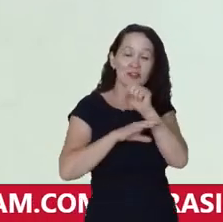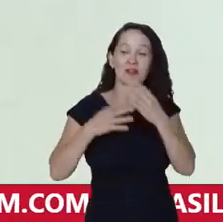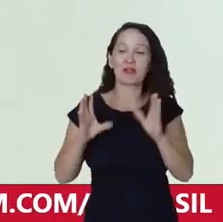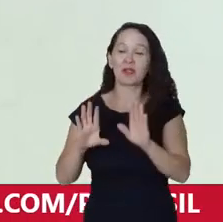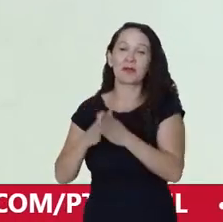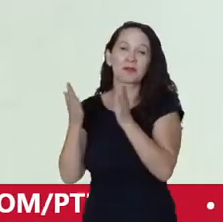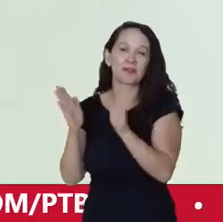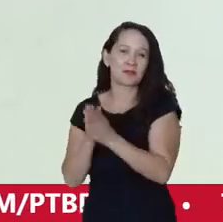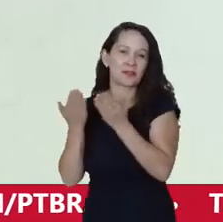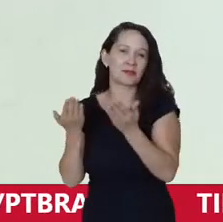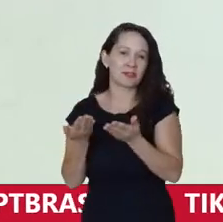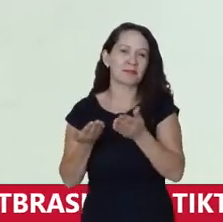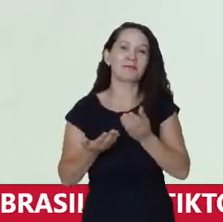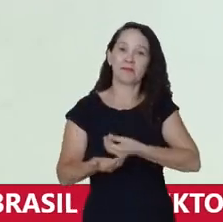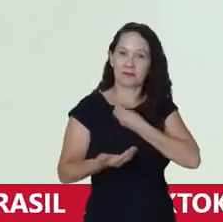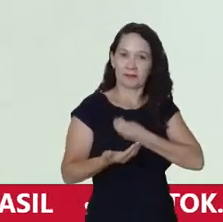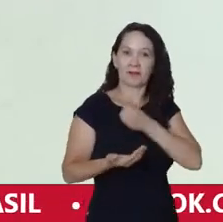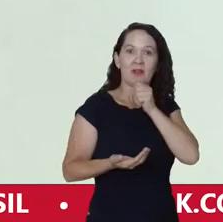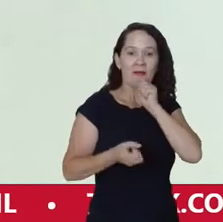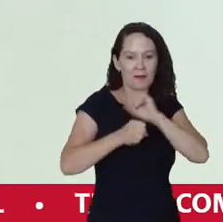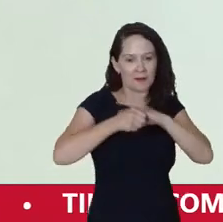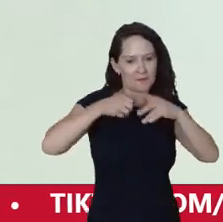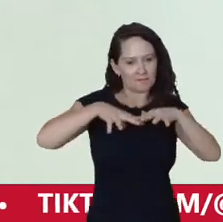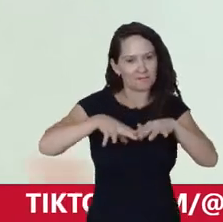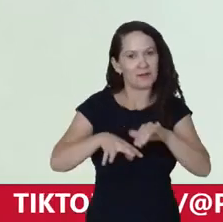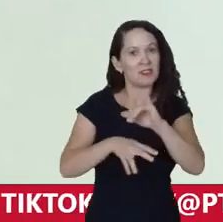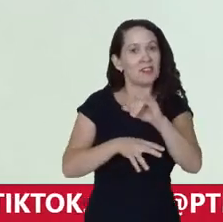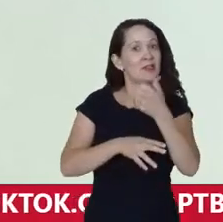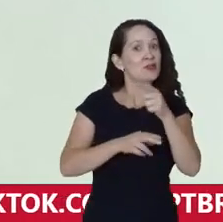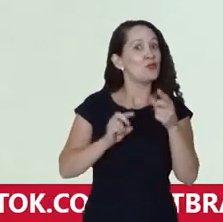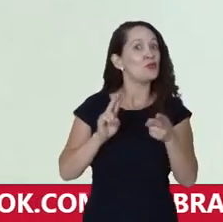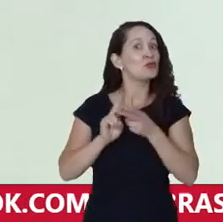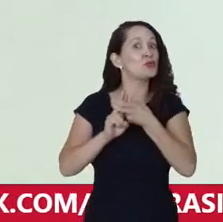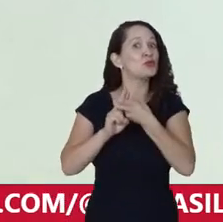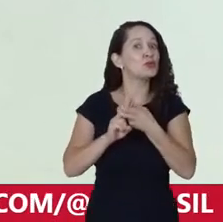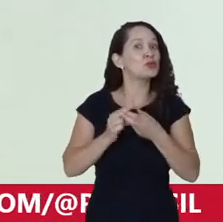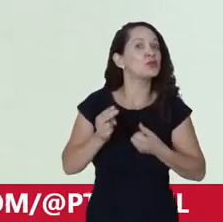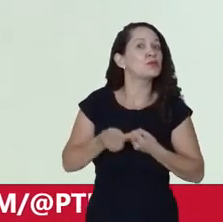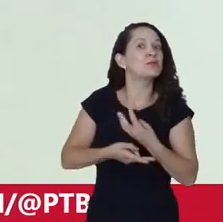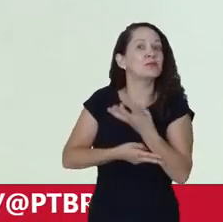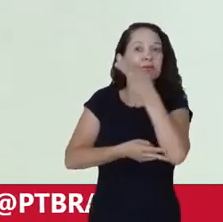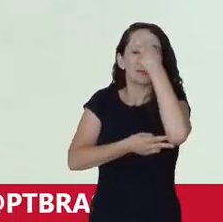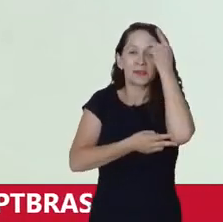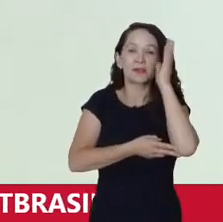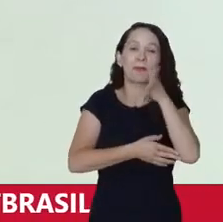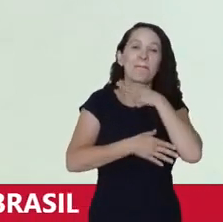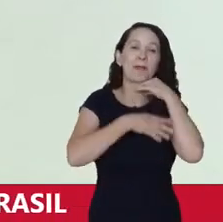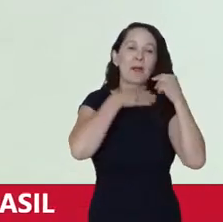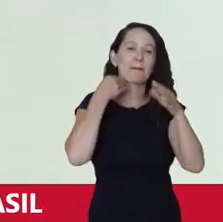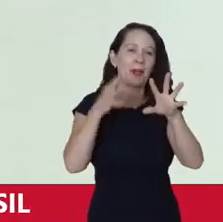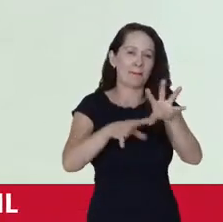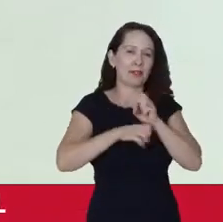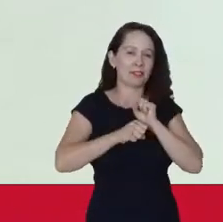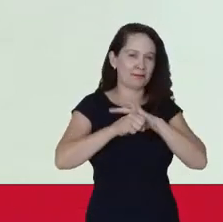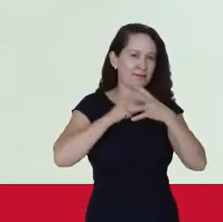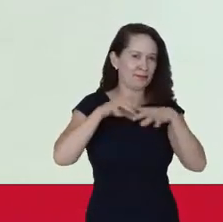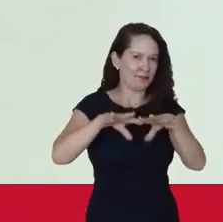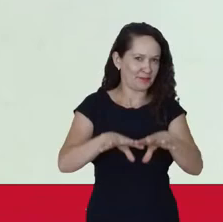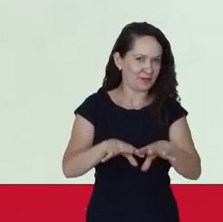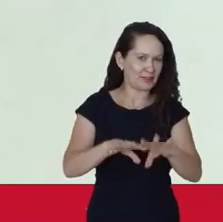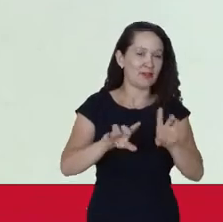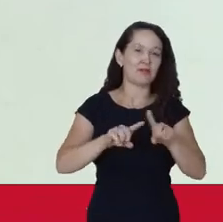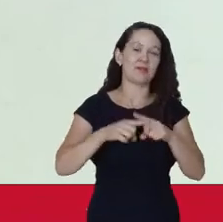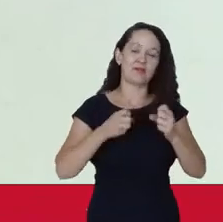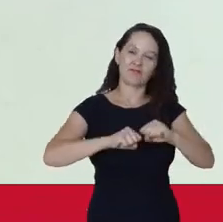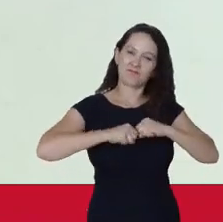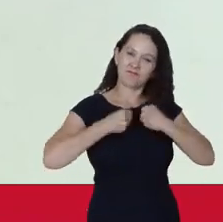Dito por todos aqui, estamos vivendo ainda uma pandemia. Se não fosse o SUS, o que seria? Quantos mais teriam morrido? E é exatamente a